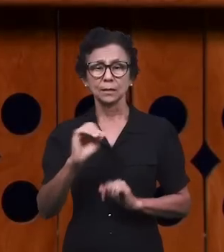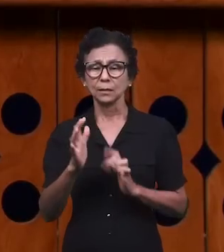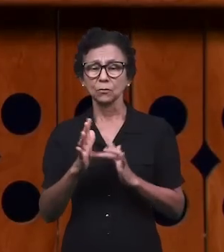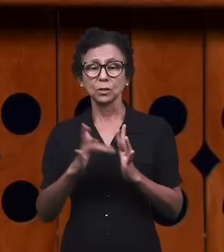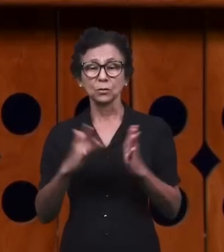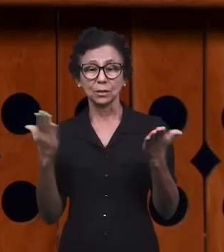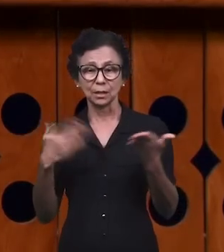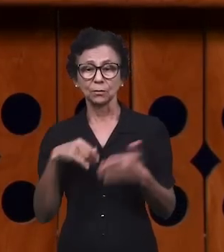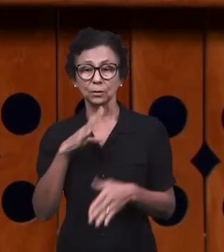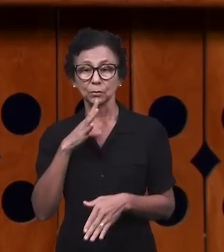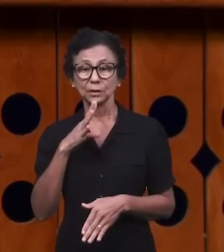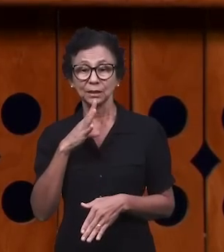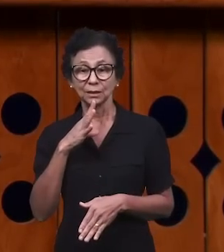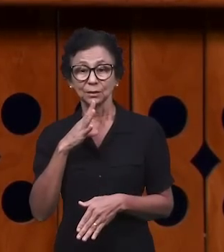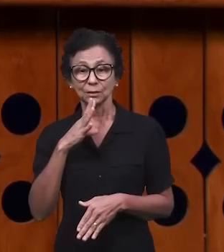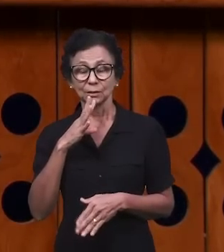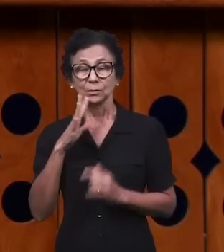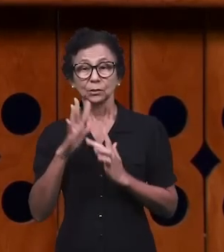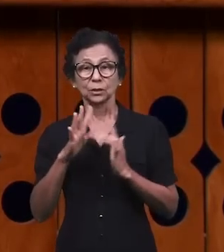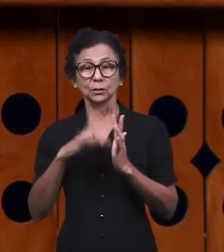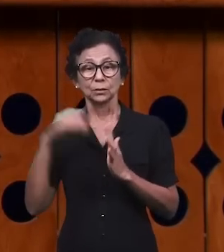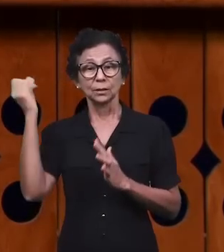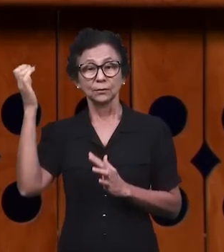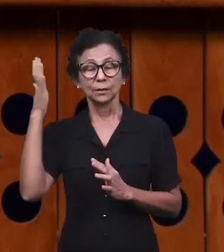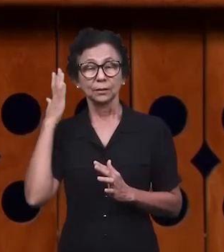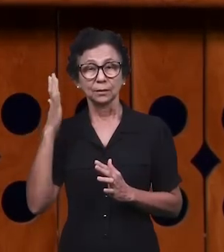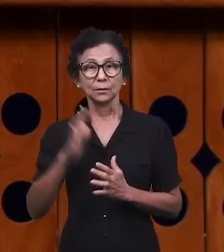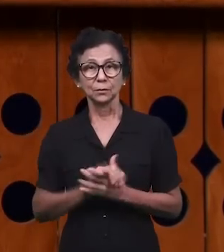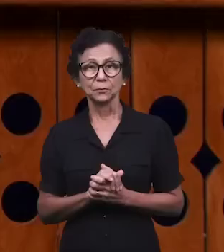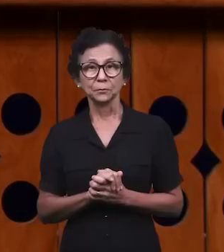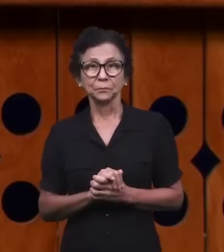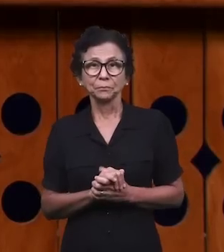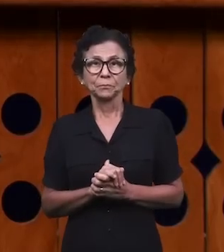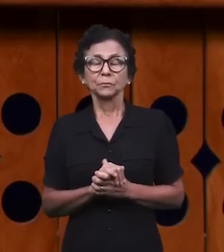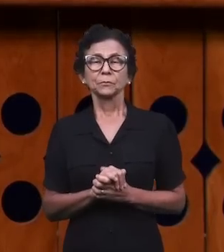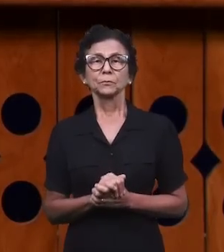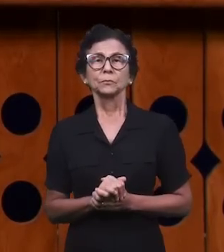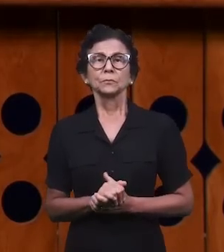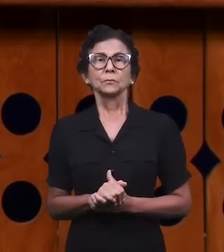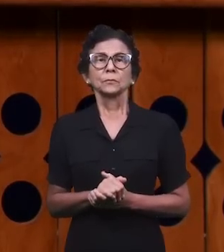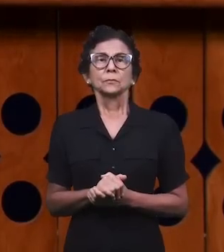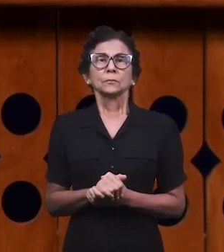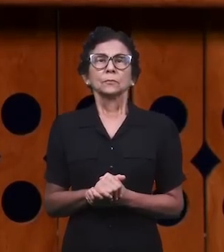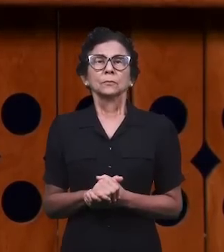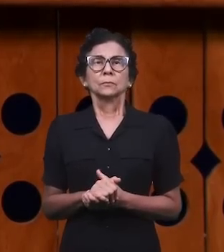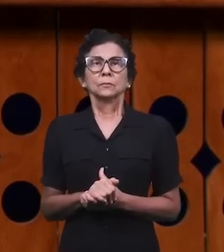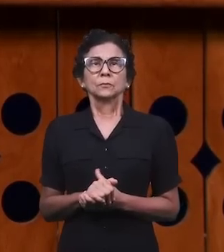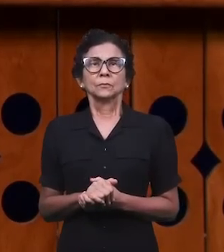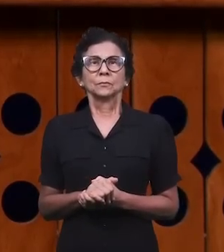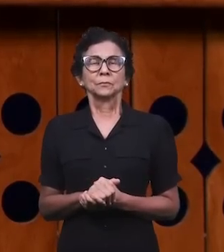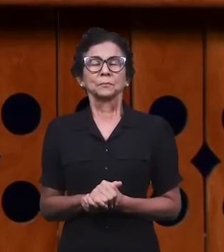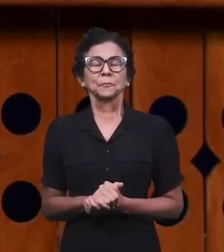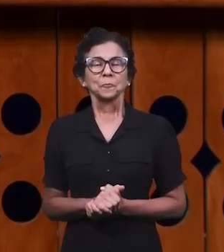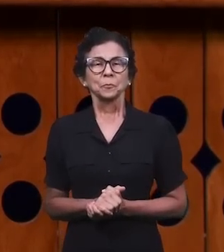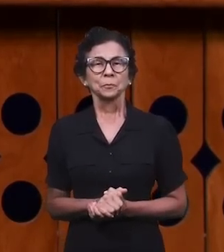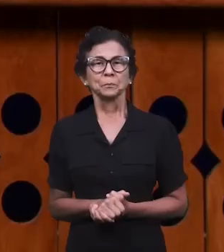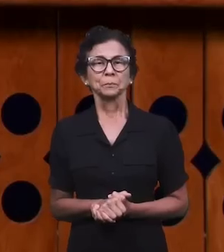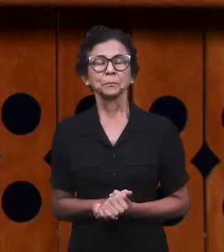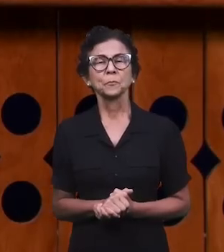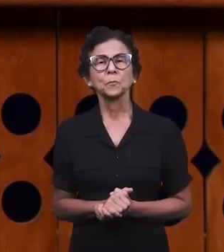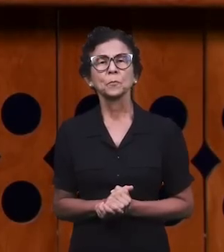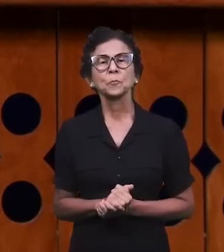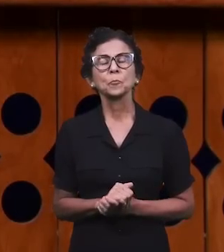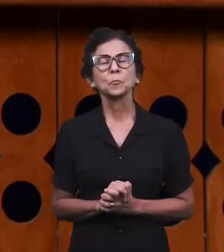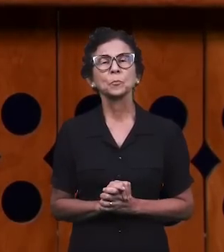revelado. E olha só como é que é essa história. Uma aplicação profética disso tudo. A maior doçura que